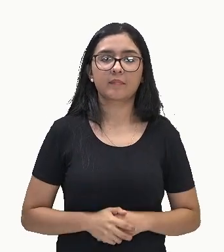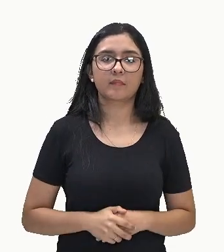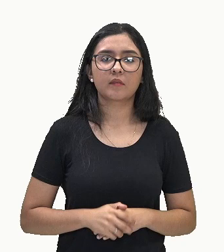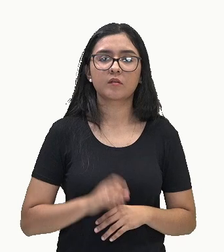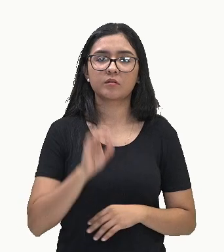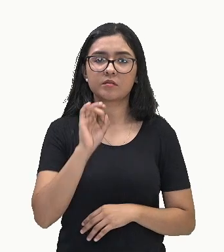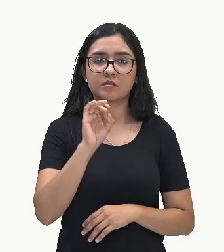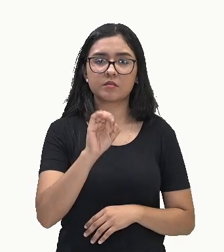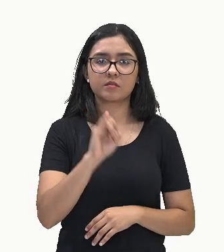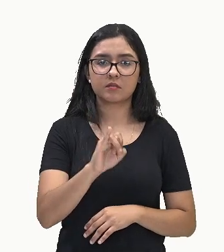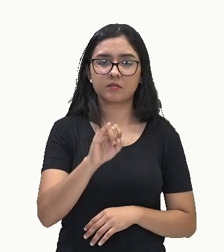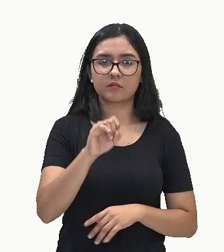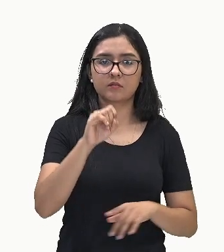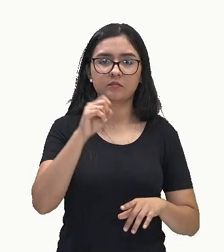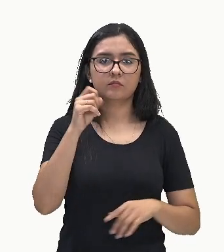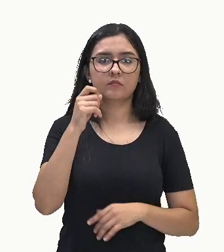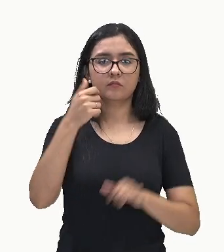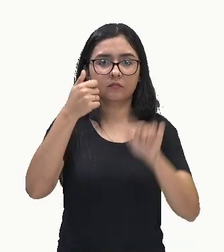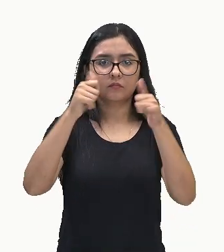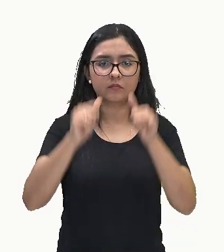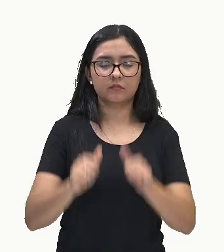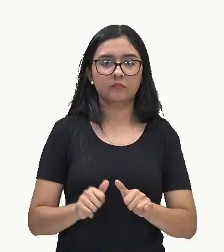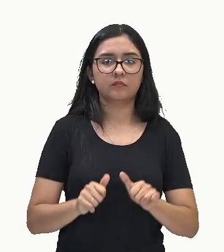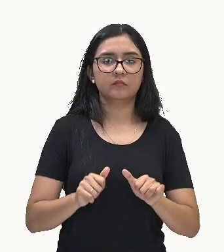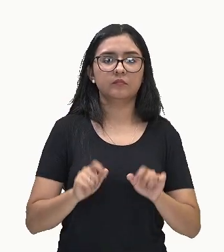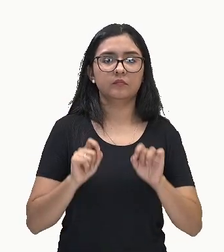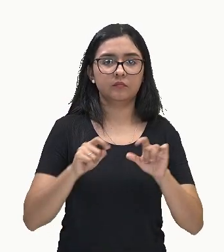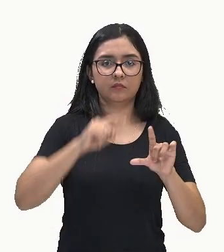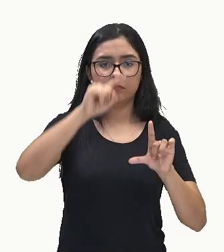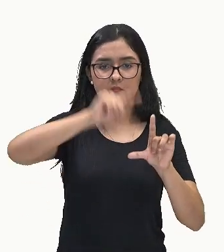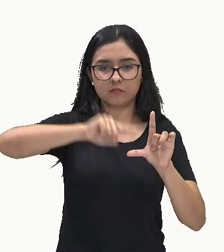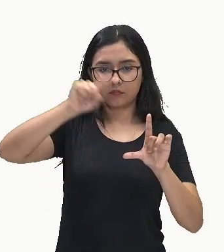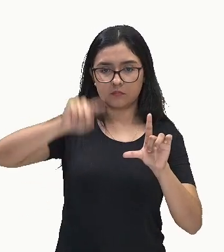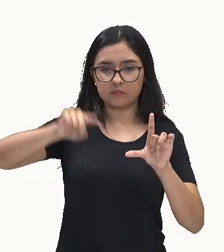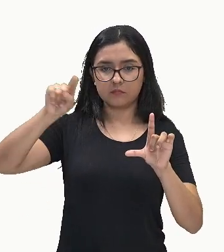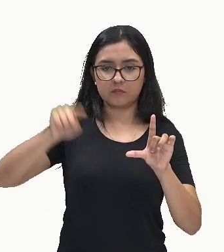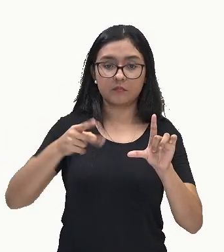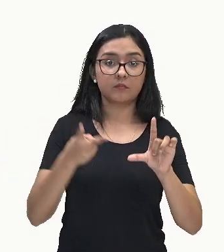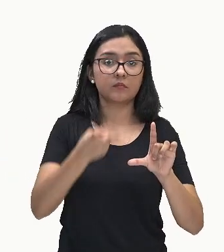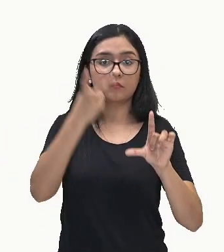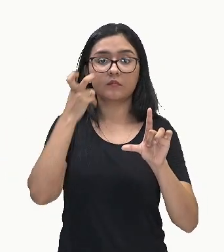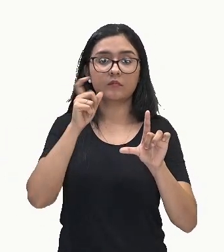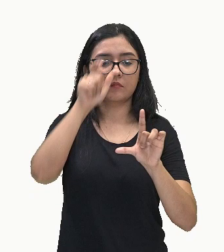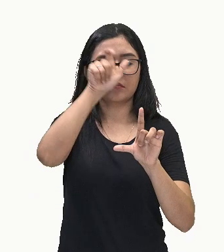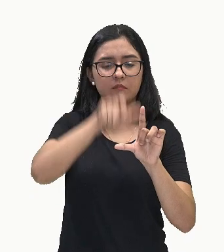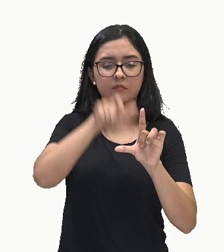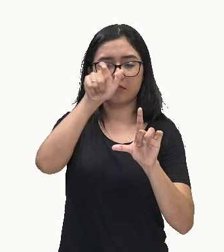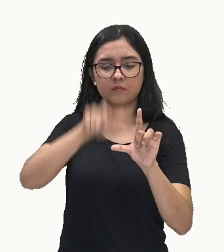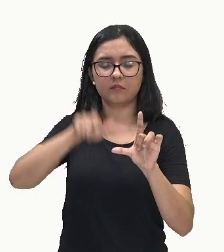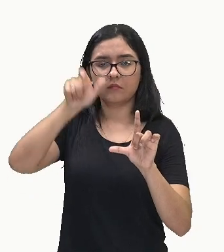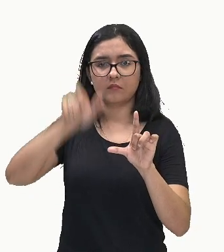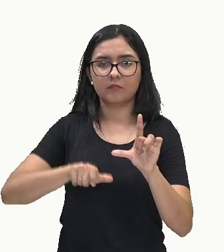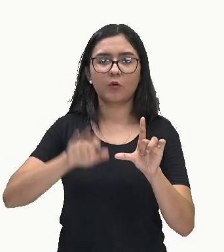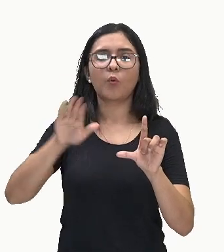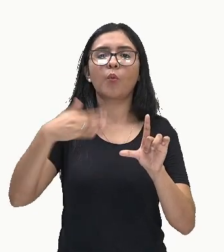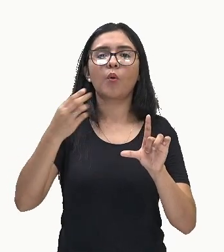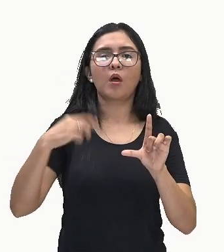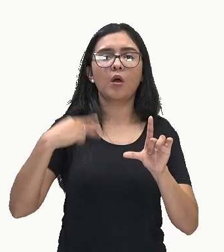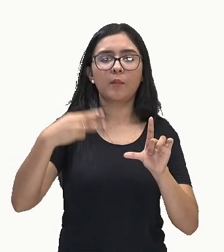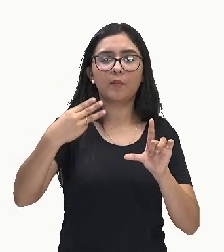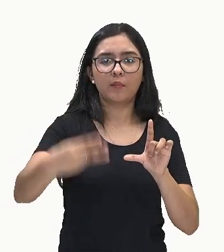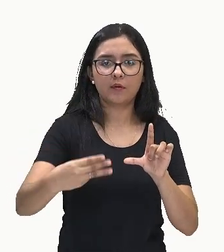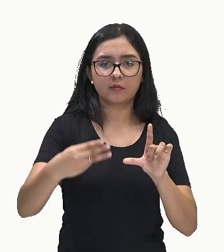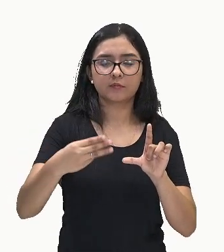analisando aí certo a o nosso gráfico é possível se determinar a nossa moda que que nós